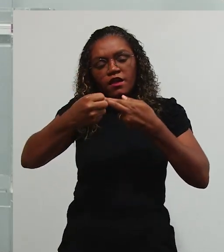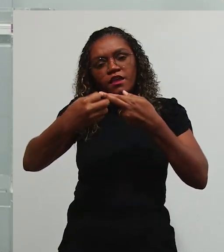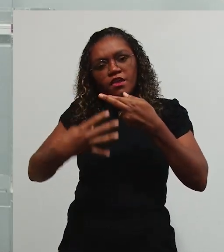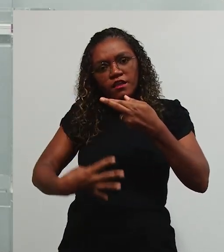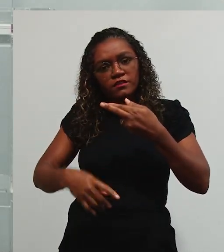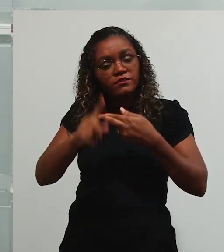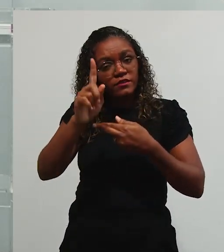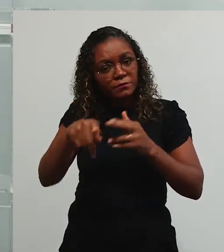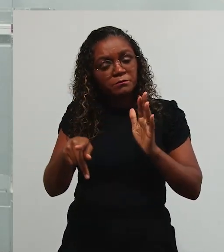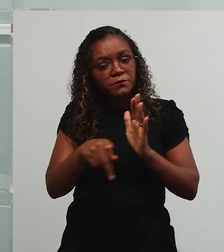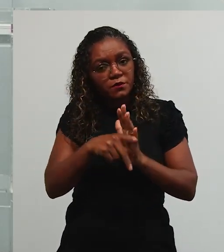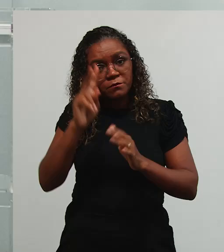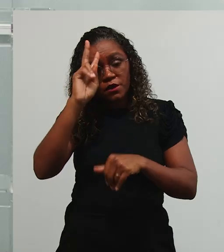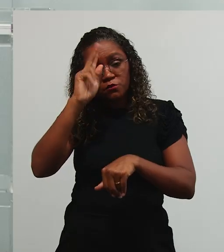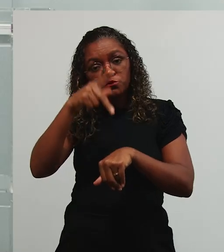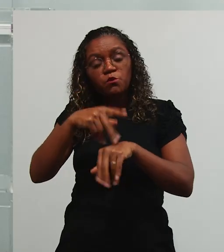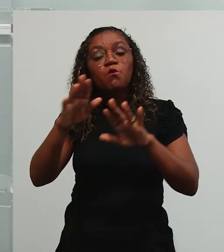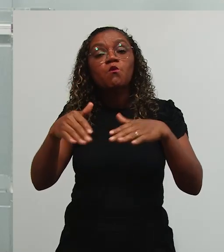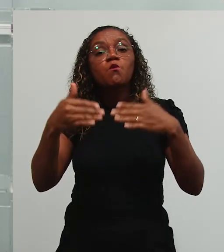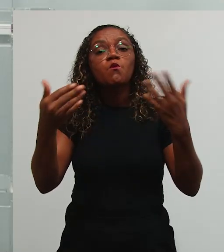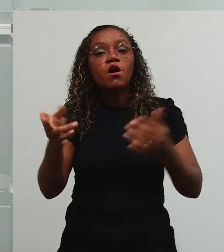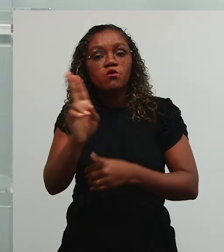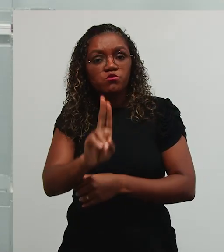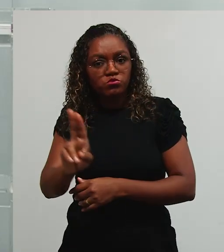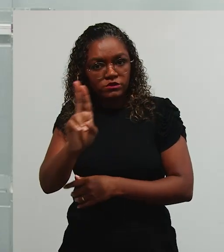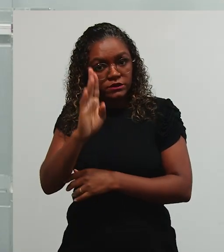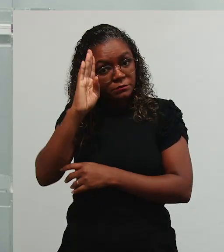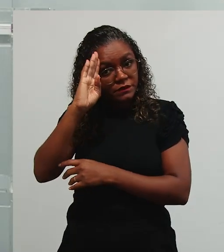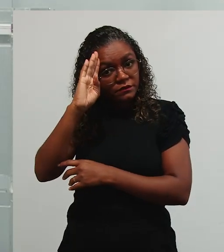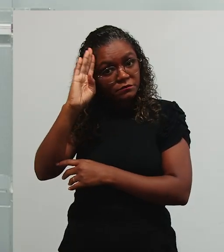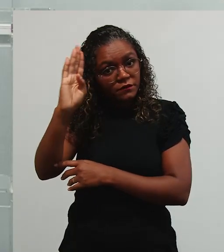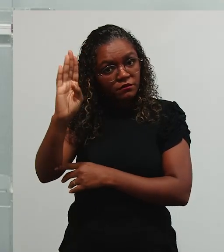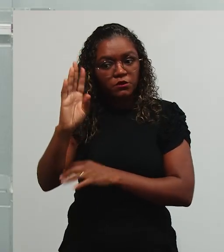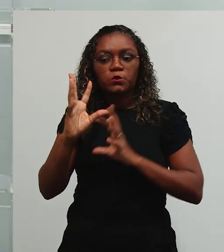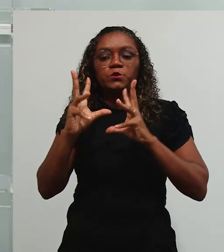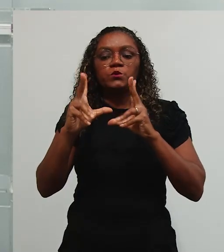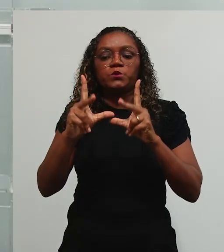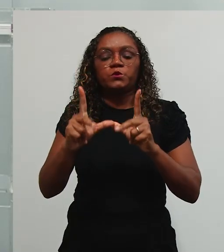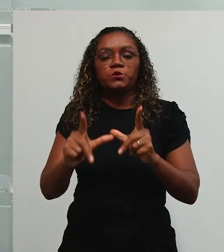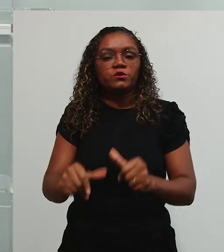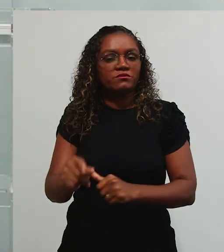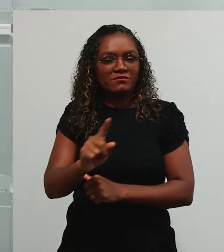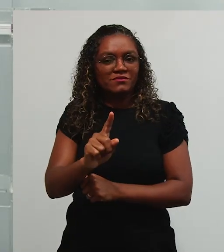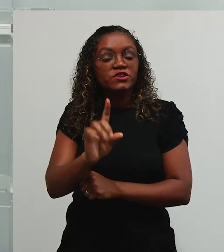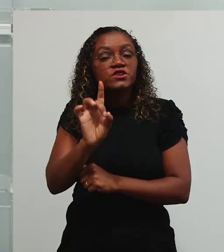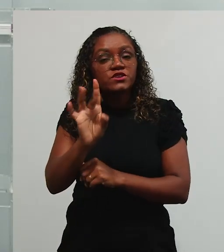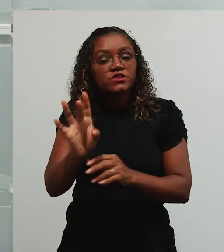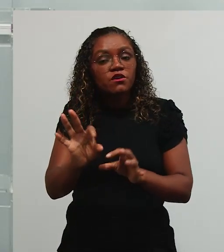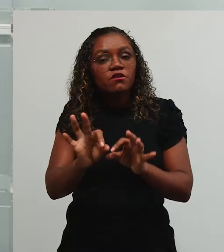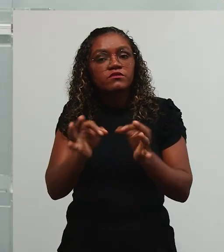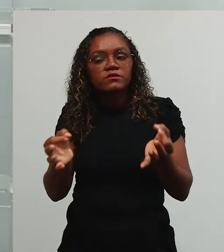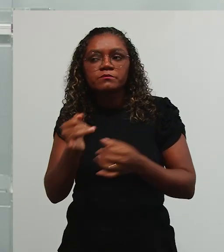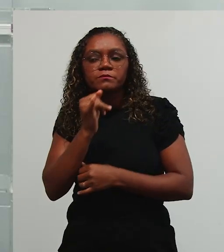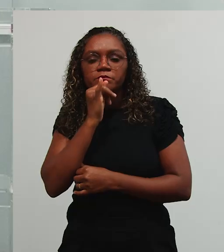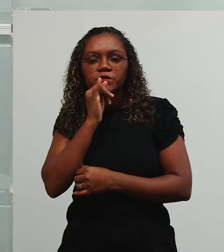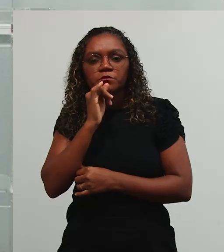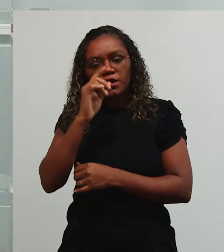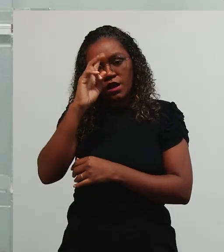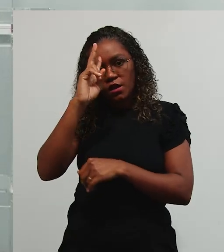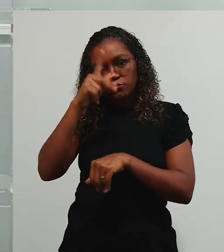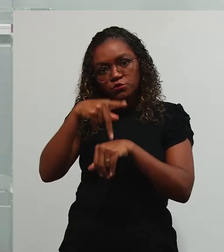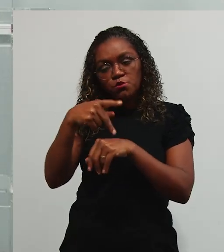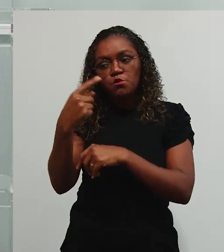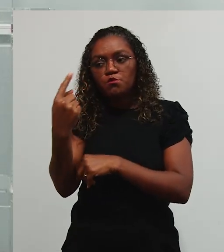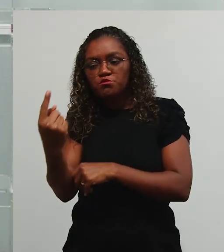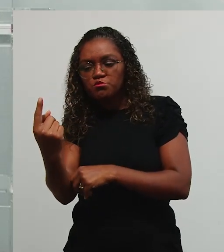usa de base, os principais autores. Não vai dizer todos, evidentemente, às vezes você cita um autor, mas